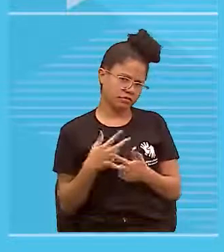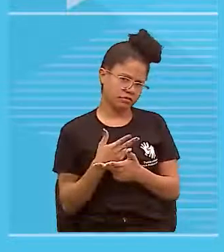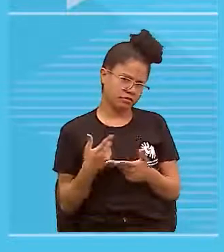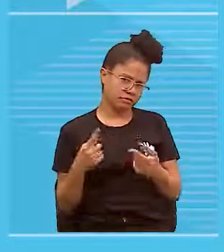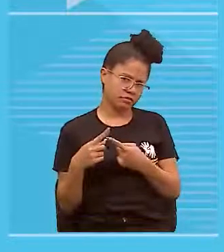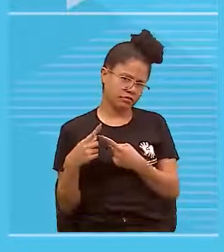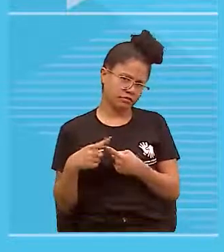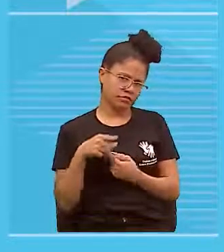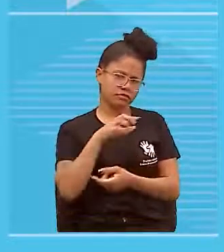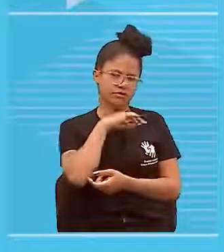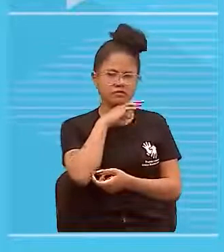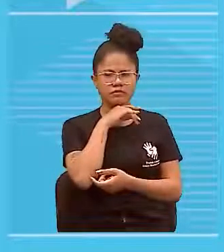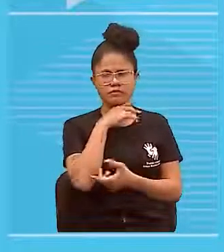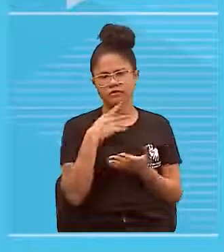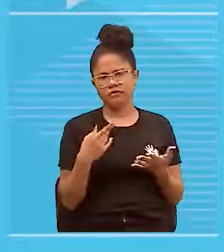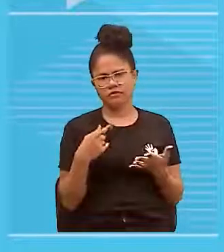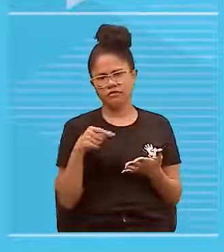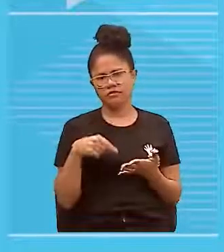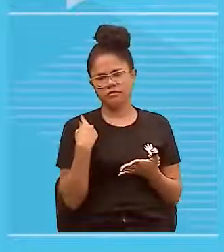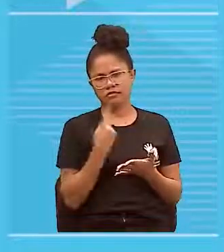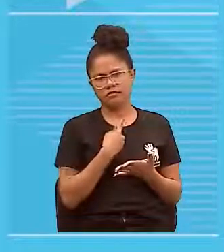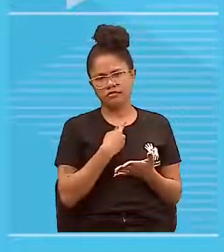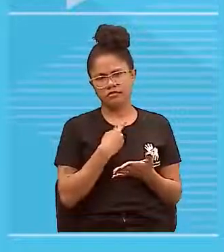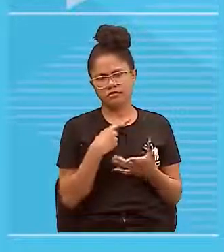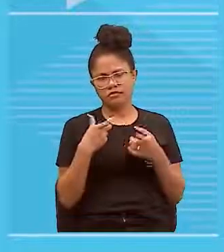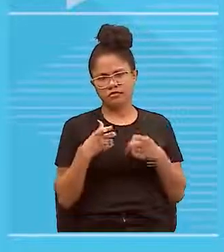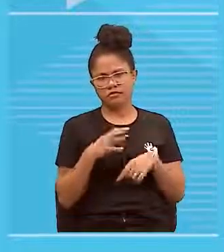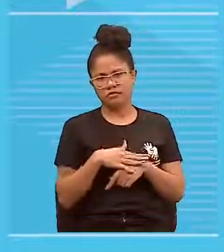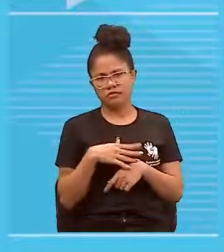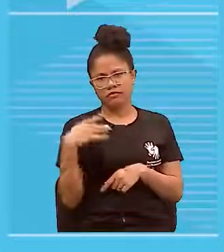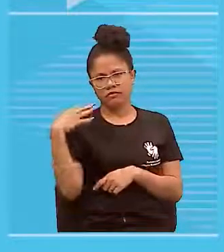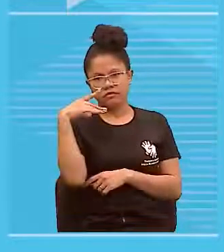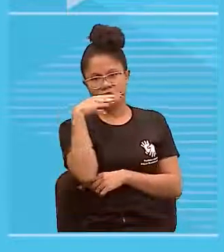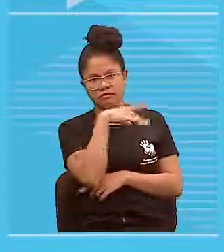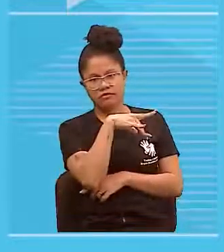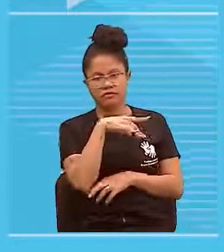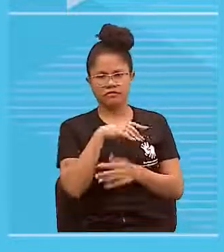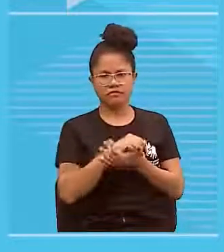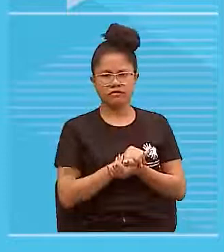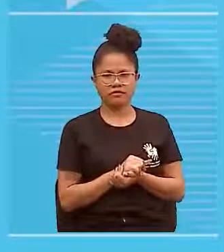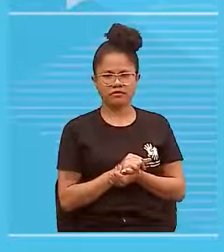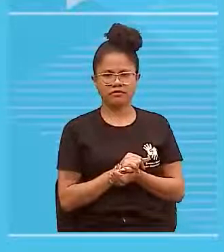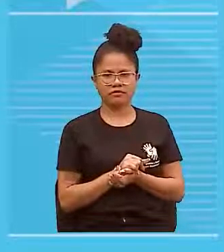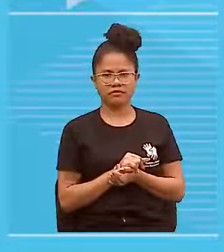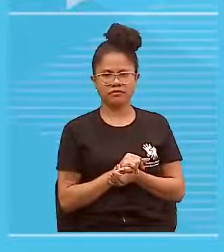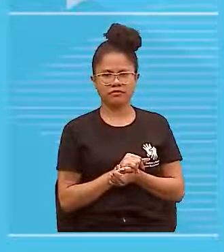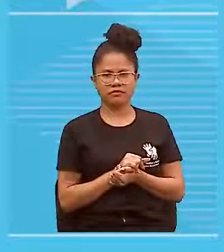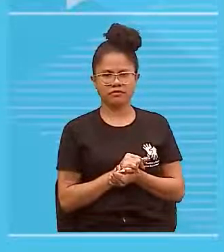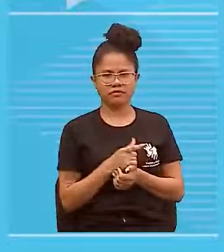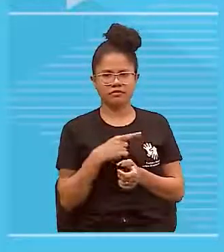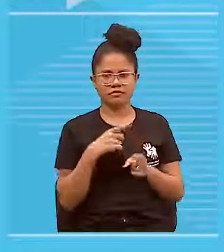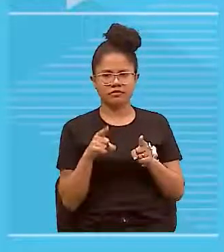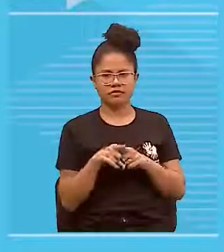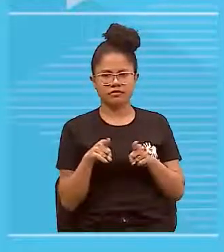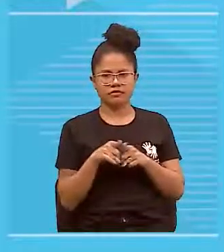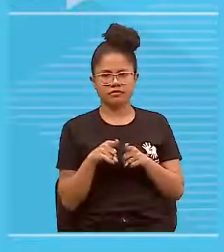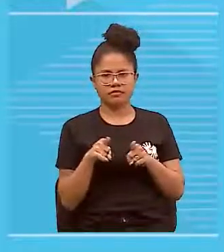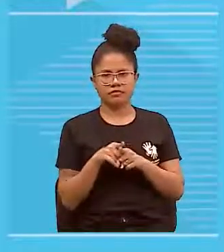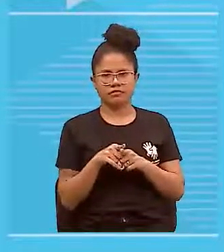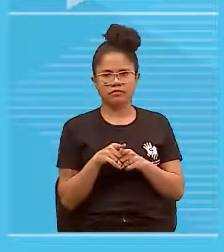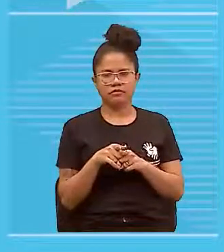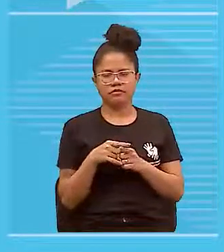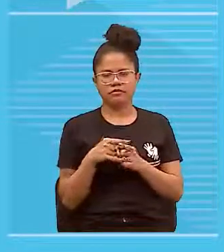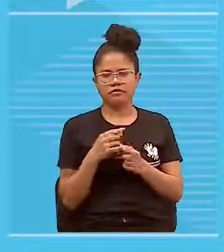que é essa região mais quente do país, onde a gente vive, aqui no Nordeste, elas têm, além de uma grande riqueza e